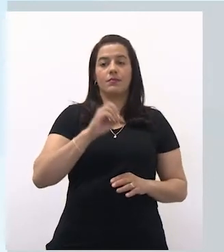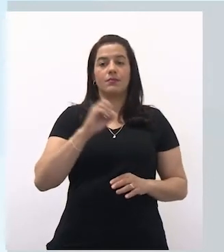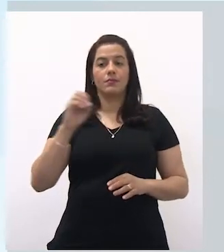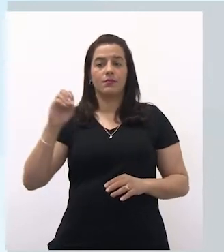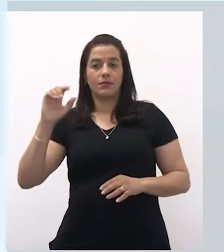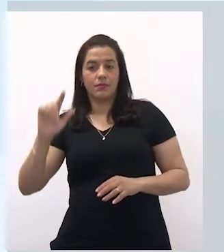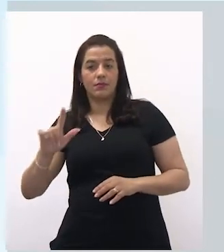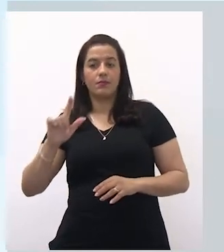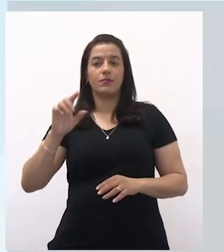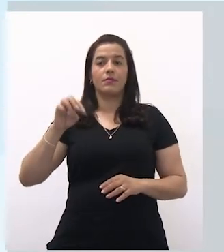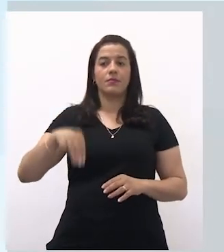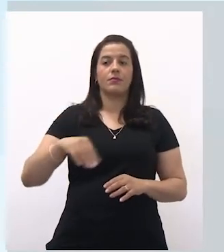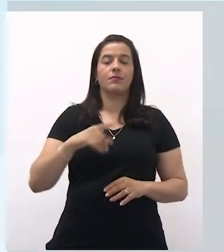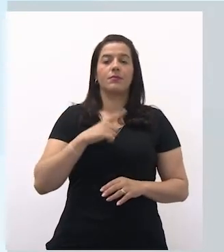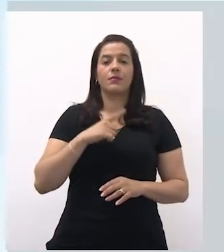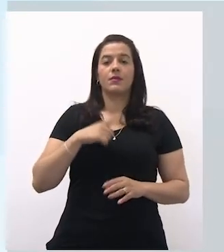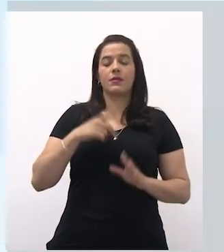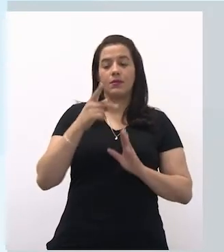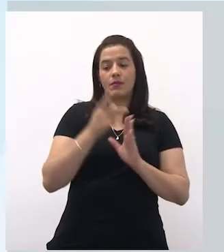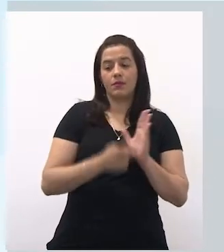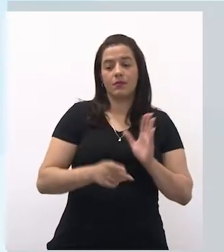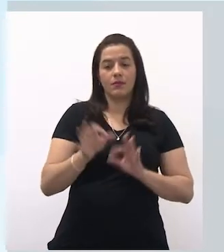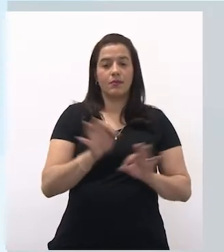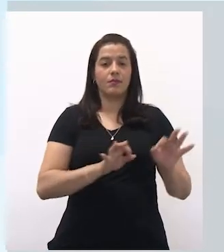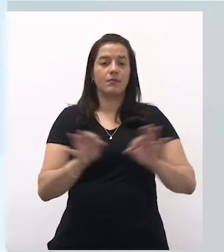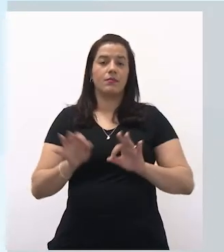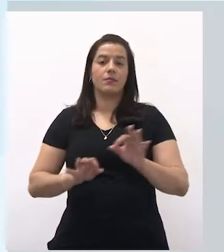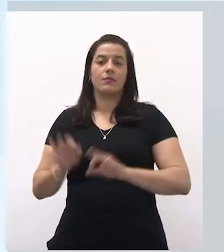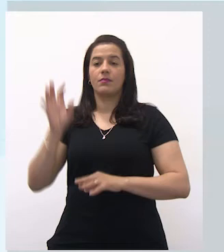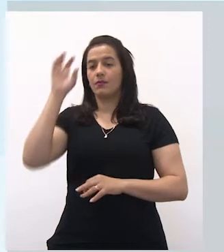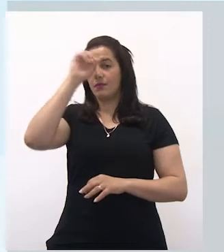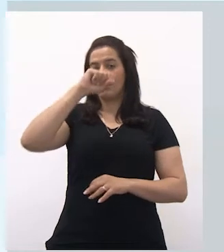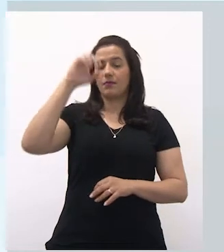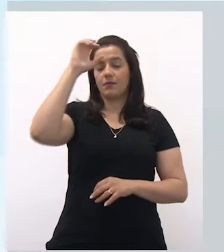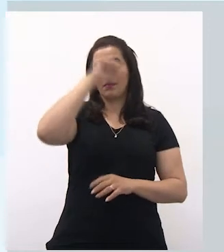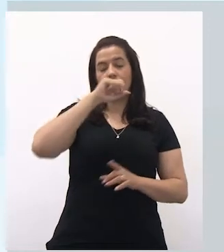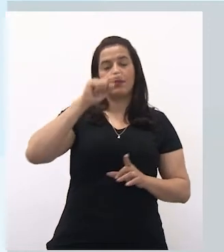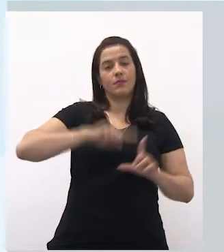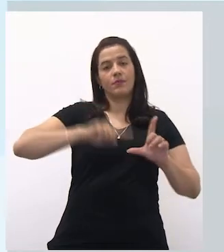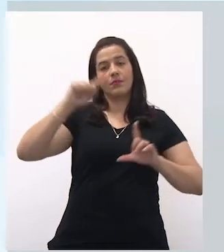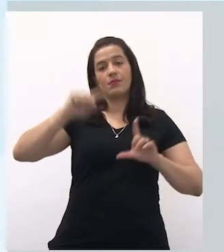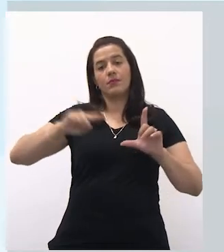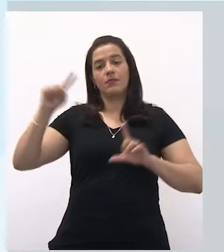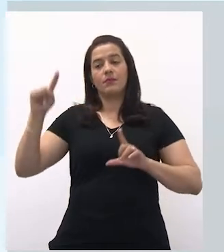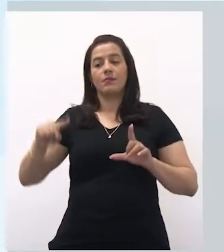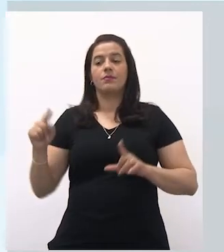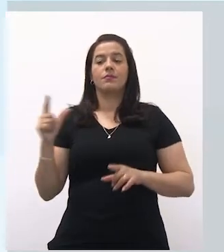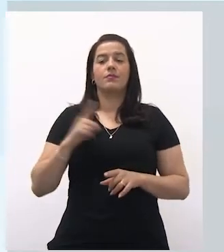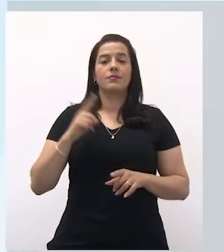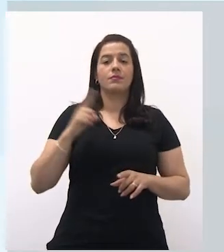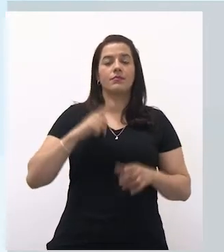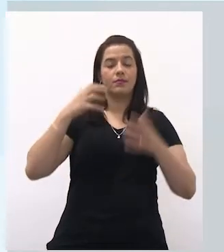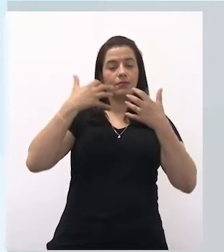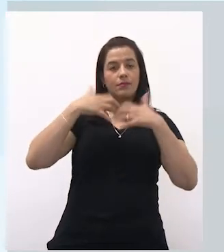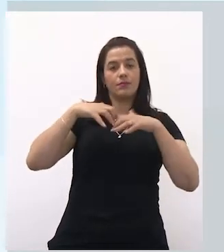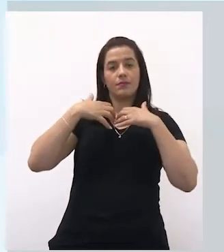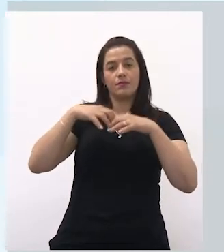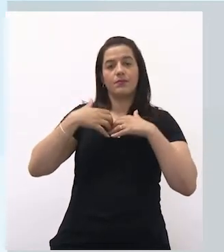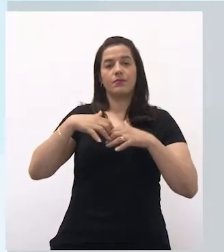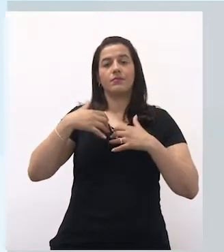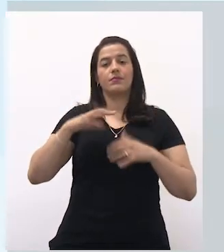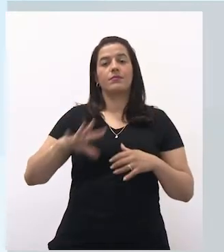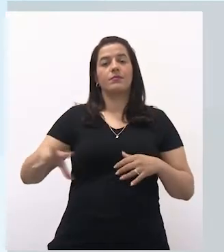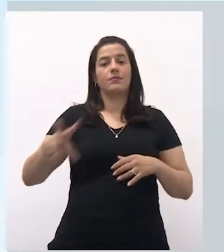para planejar aprendizagens e níveis de aprendizagem ou processos cognitivos dentro de uma